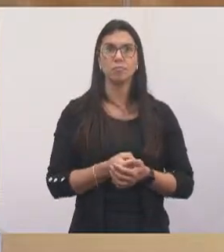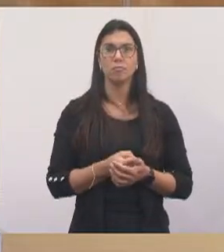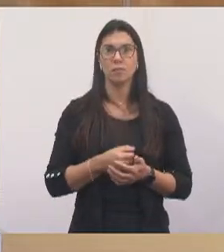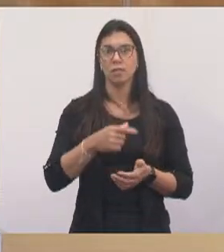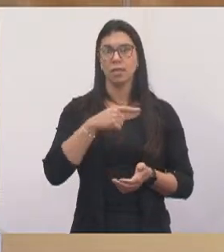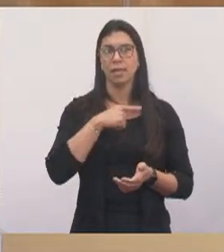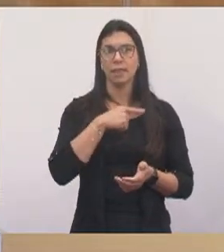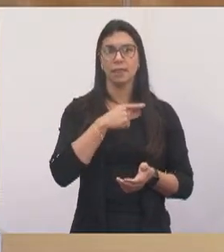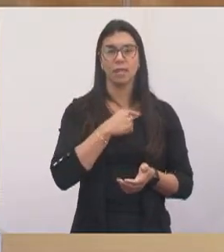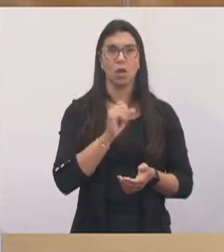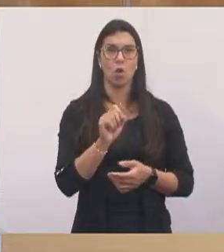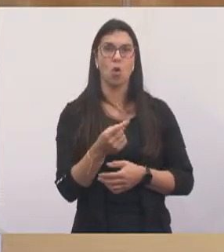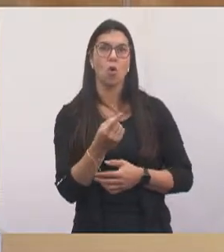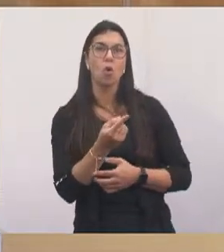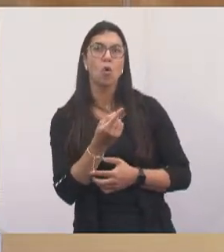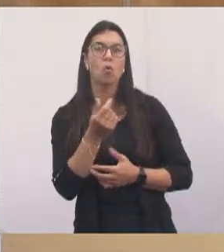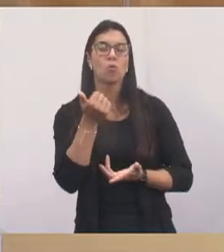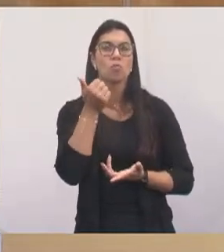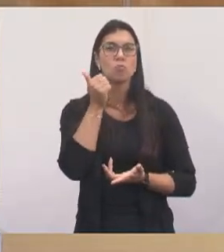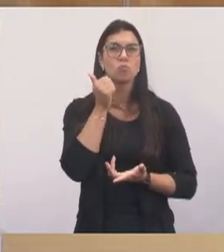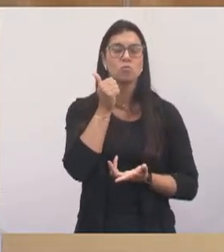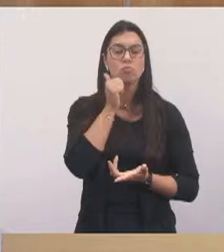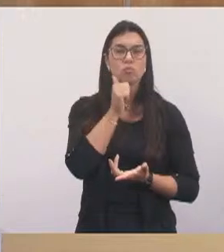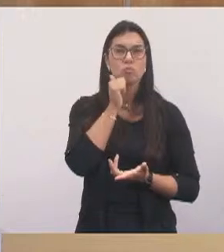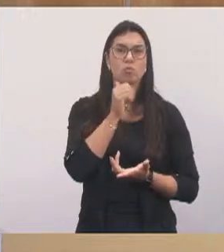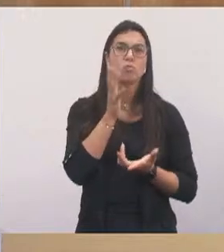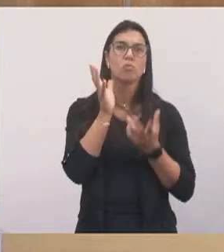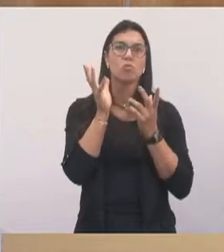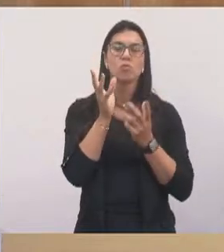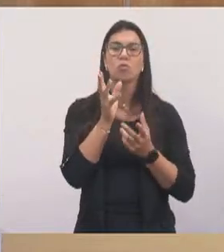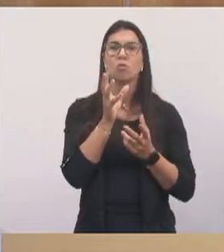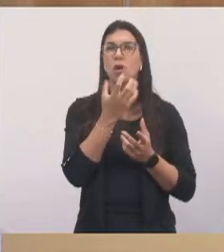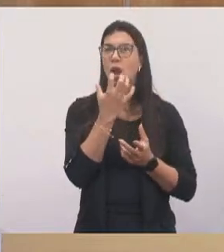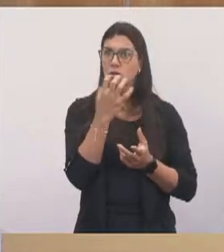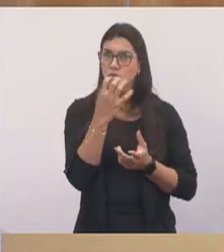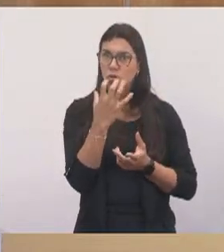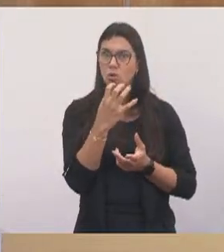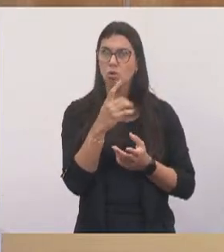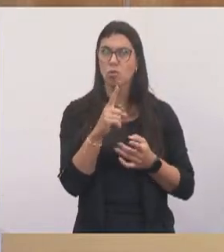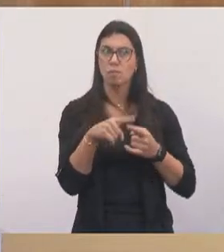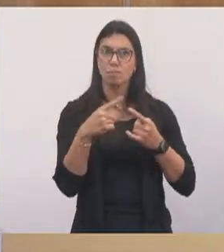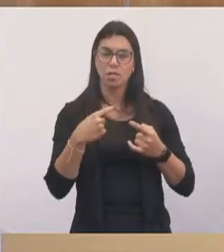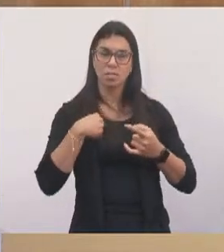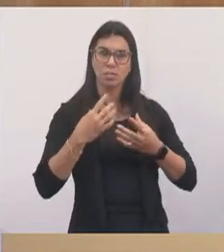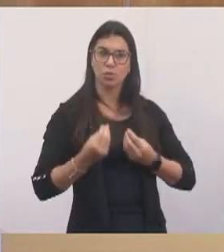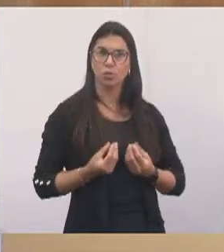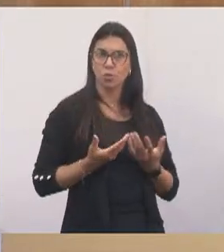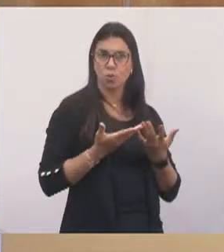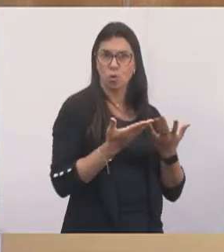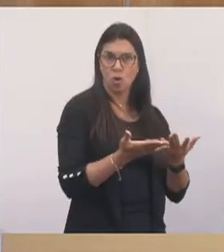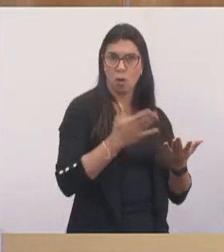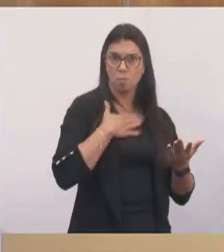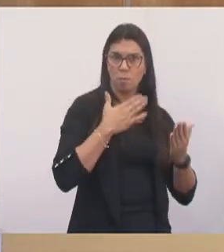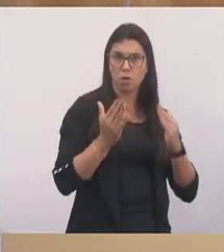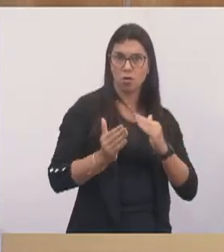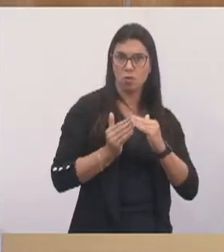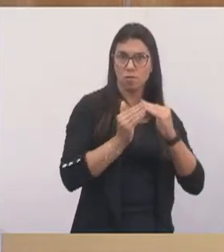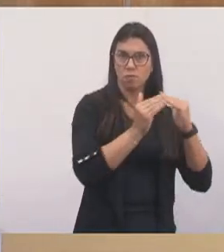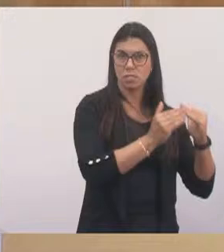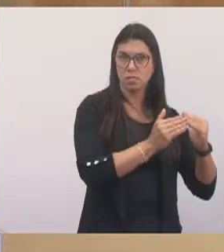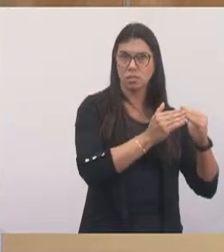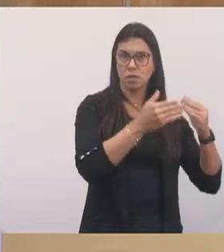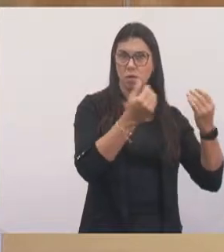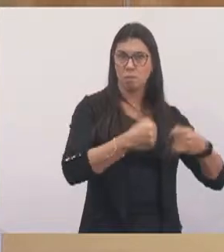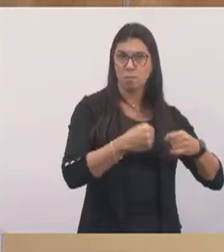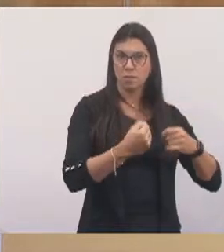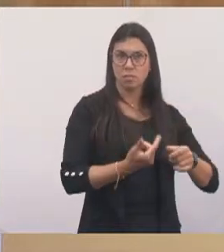uma cadela em casa, essa cadela teve cria, teve 15 cachorros. Para mim doar esse cachorro para o meu vizinho, para uns amigos, para os parentes,